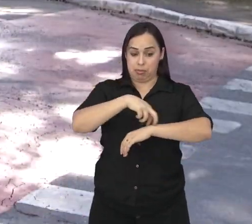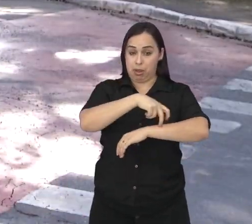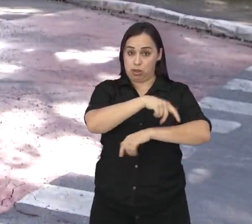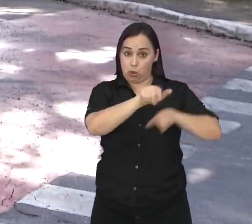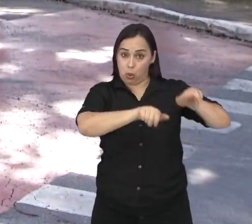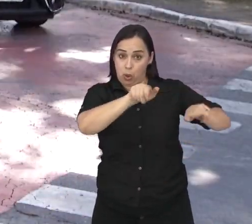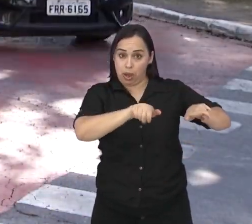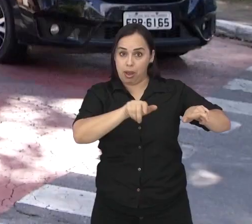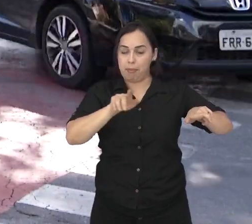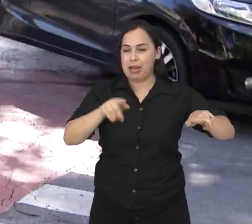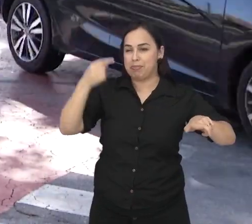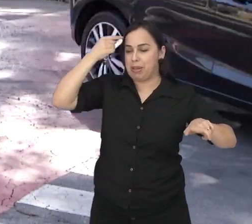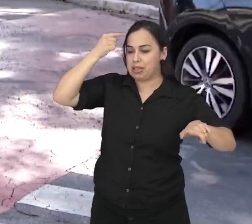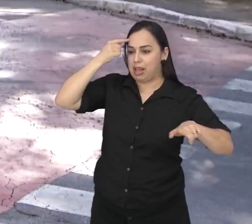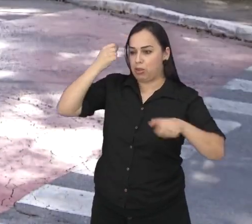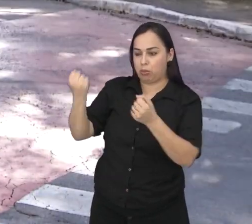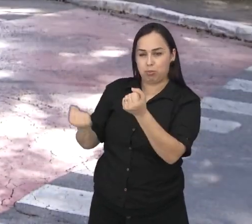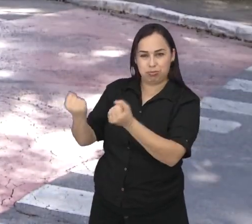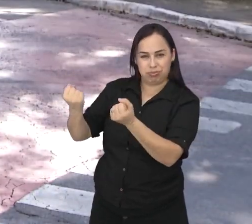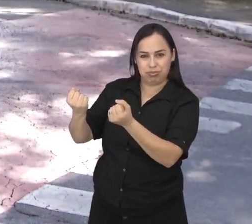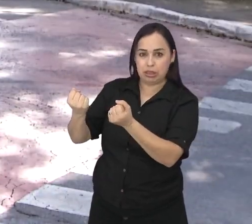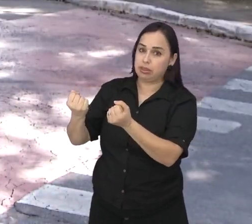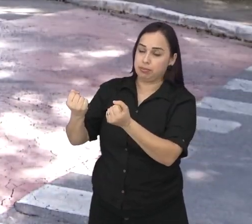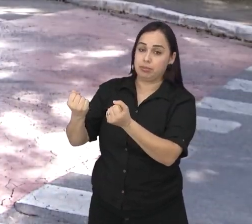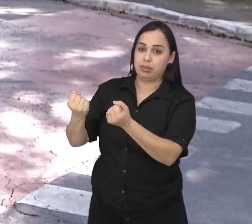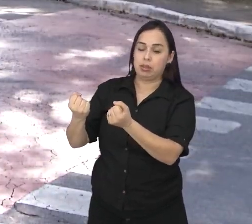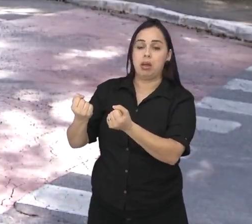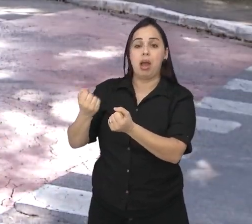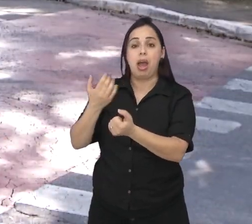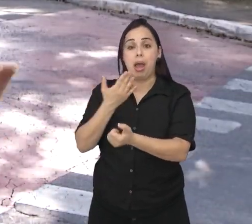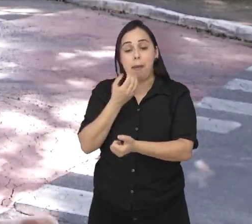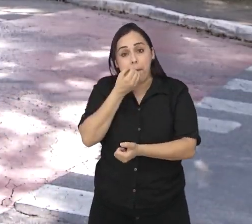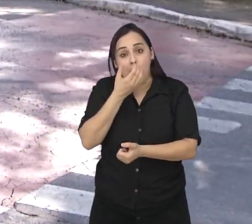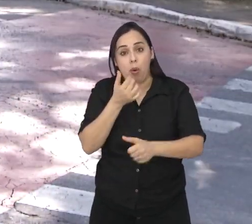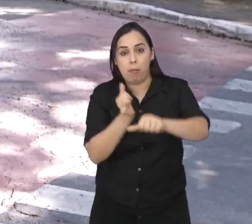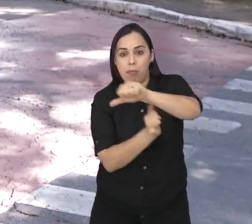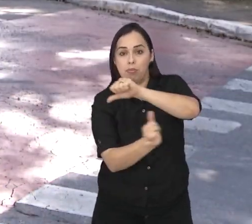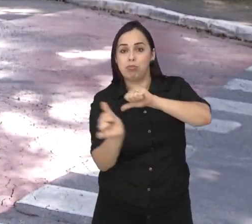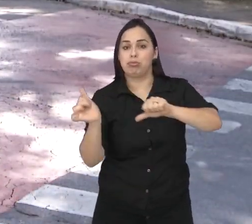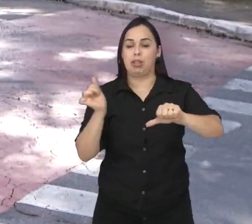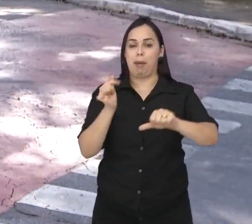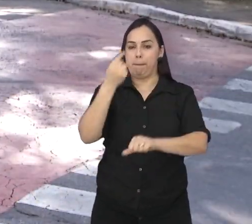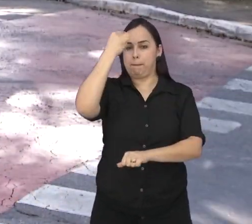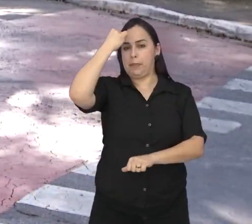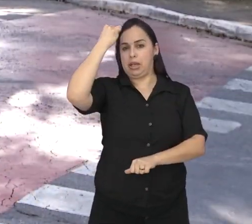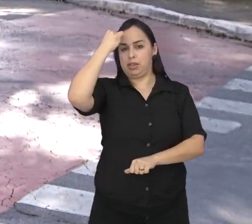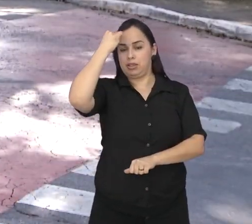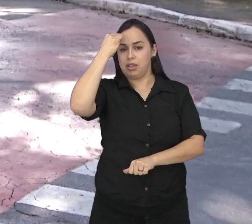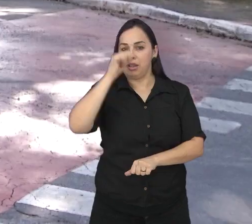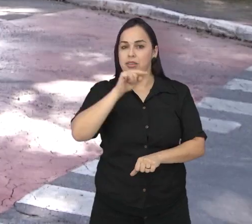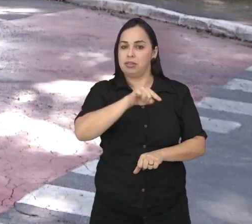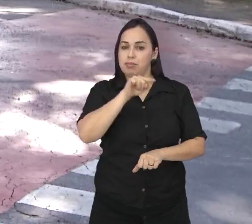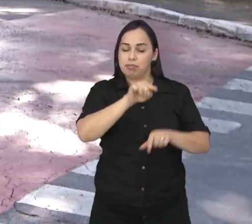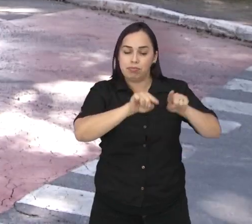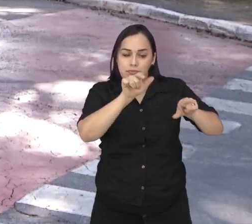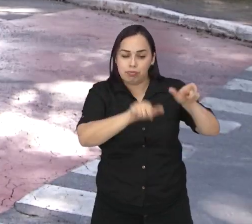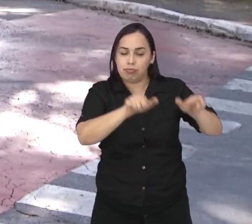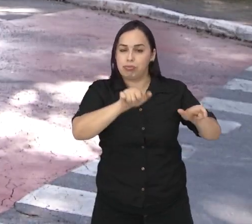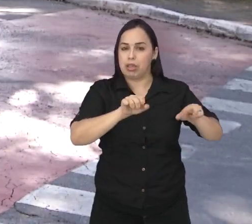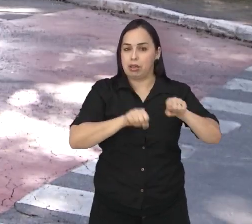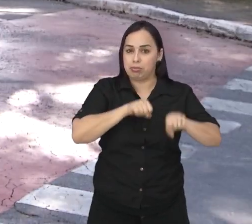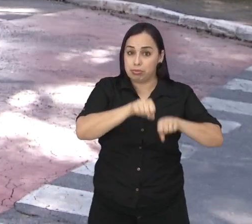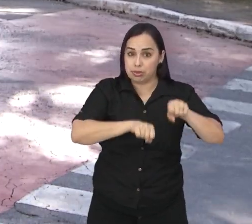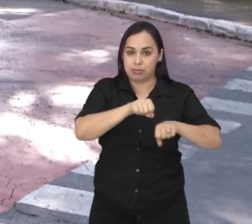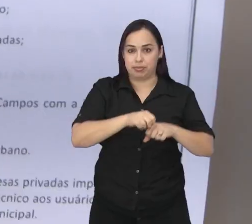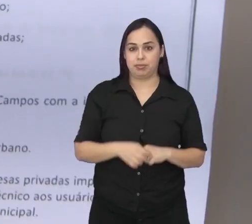está priorizando o veículo automotor. Então seria bom isso começar enquanto ainda tem como está fazendo essas